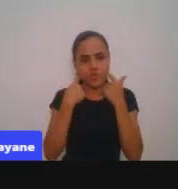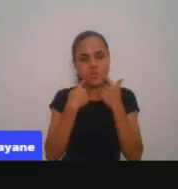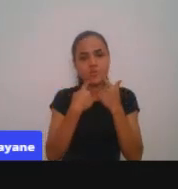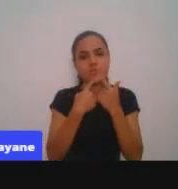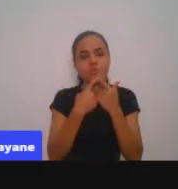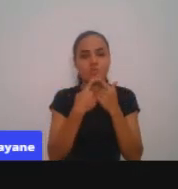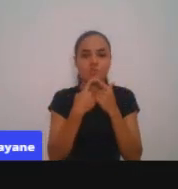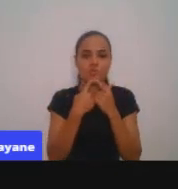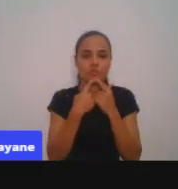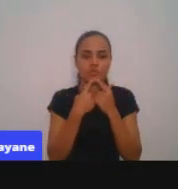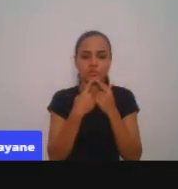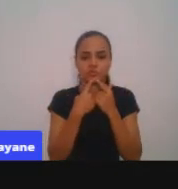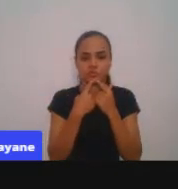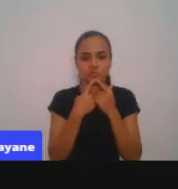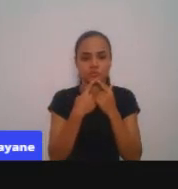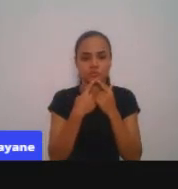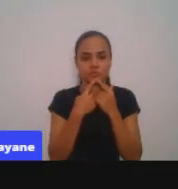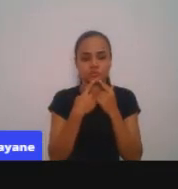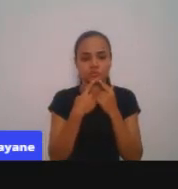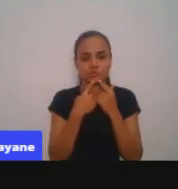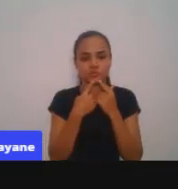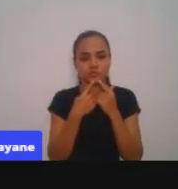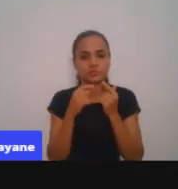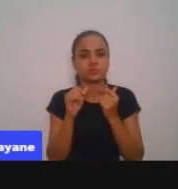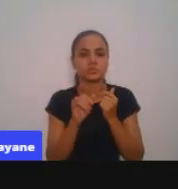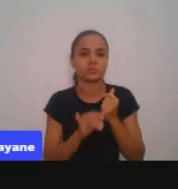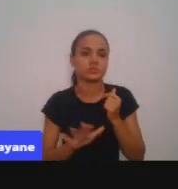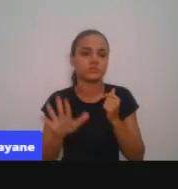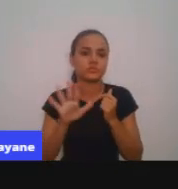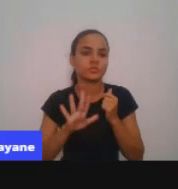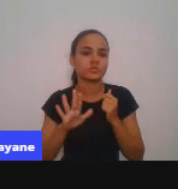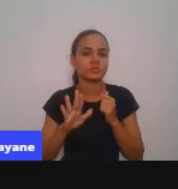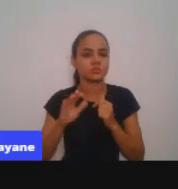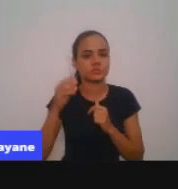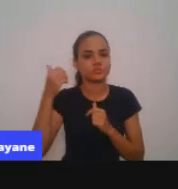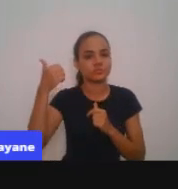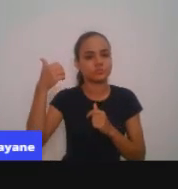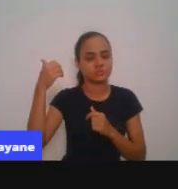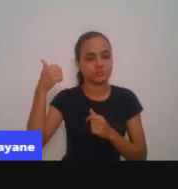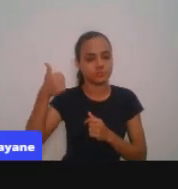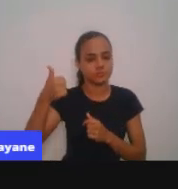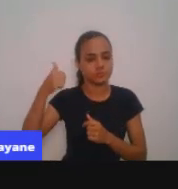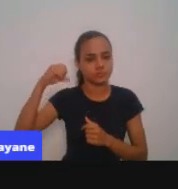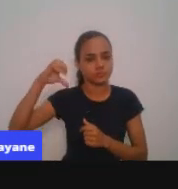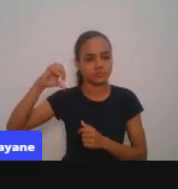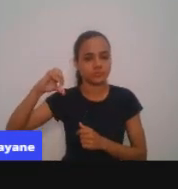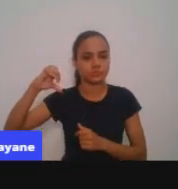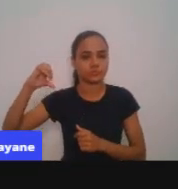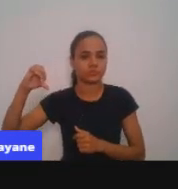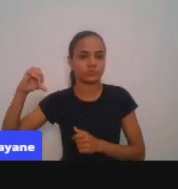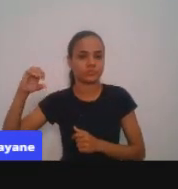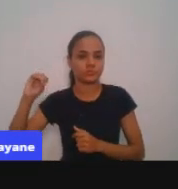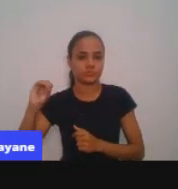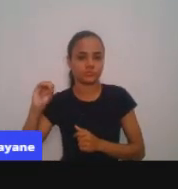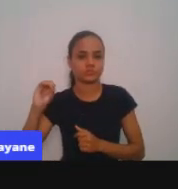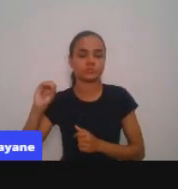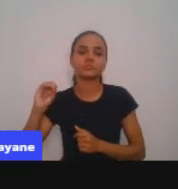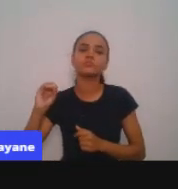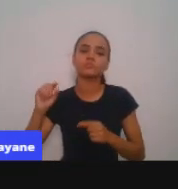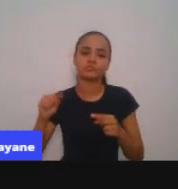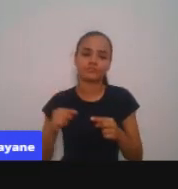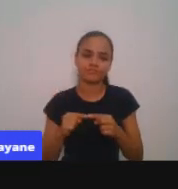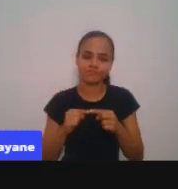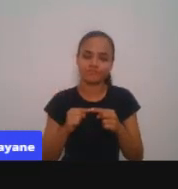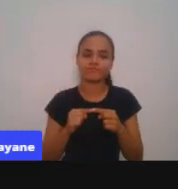traz. É uma ilustração de 1990, mas que faz todo sentido agora, né? Nesse momento que estamos